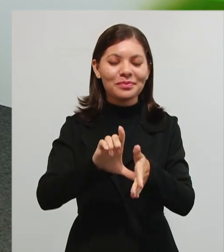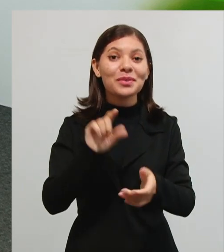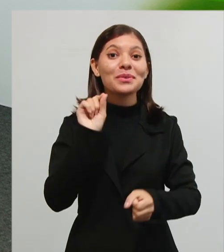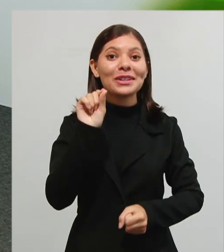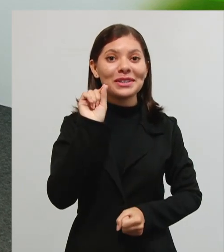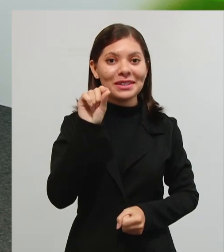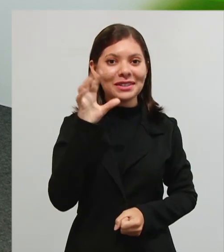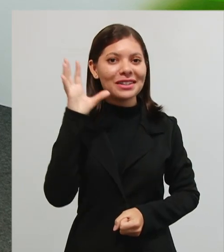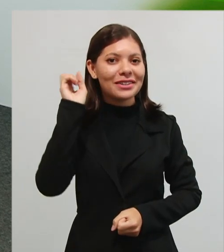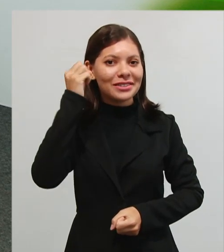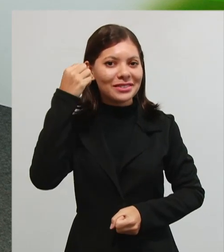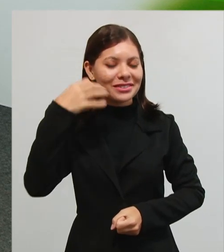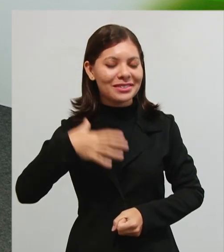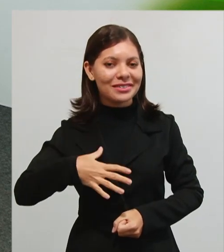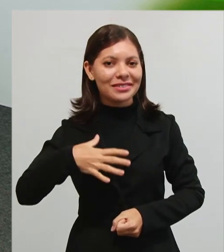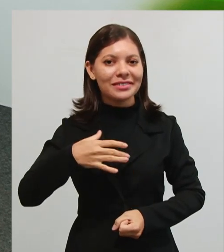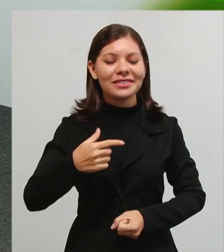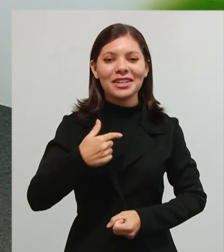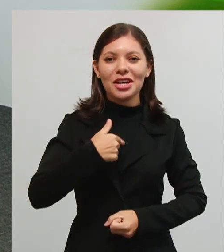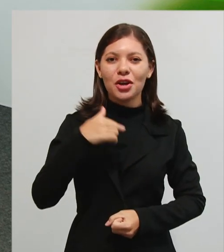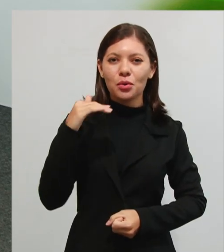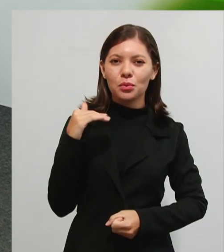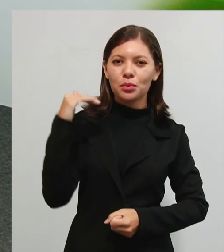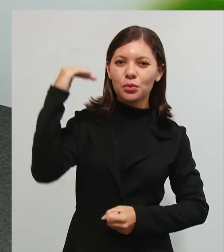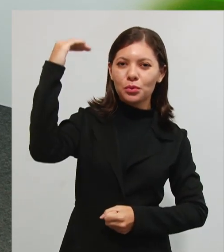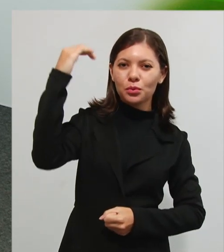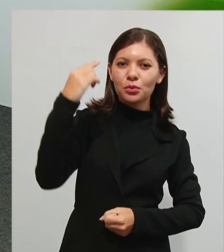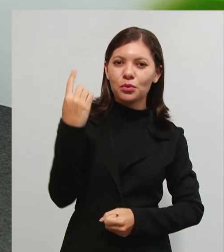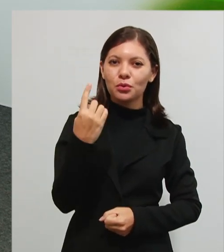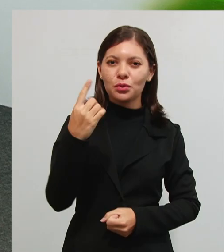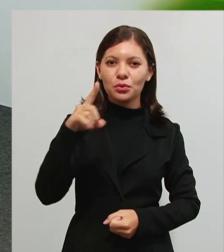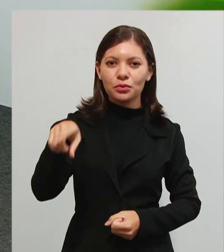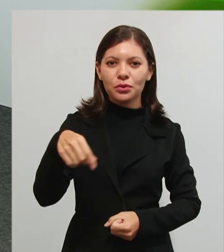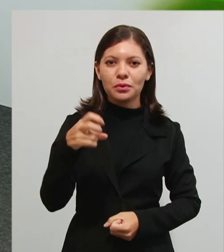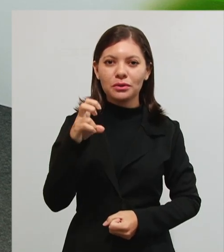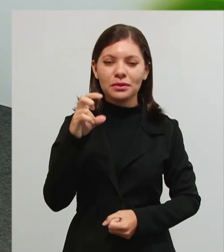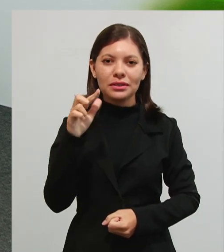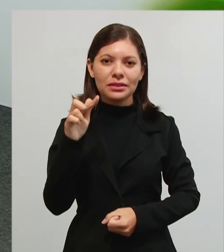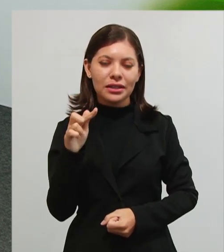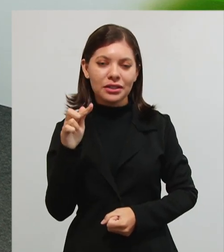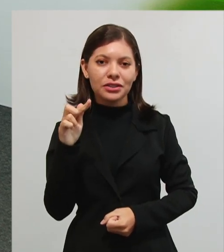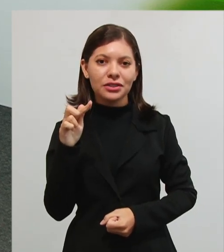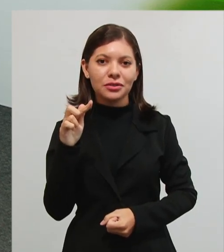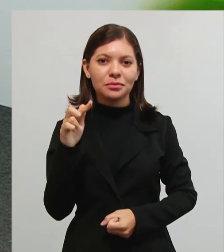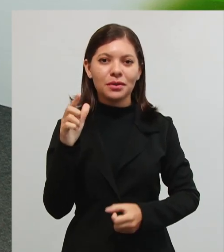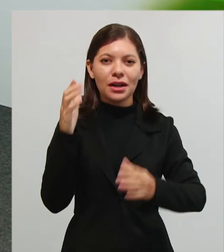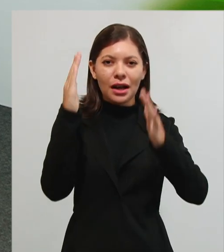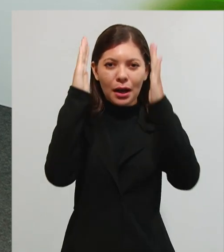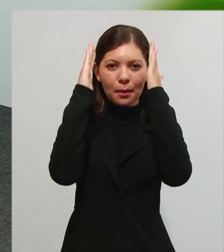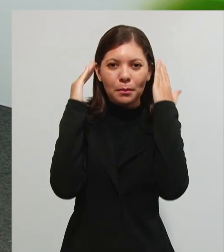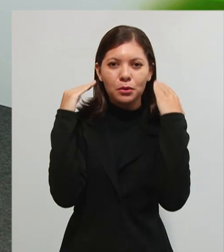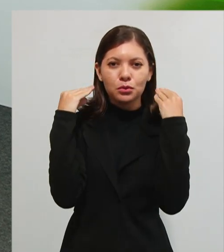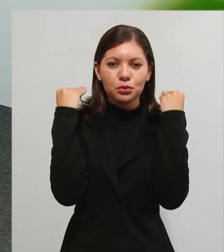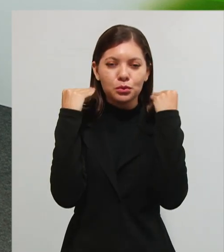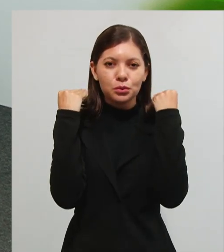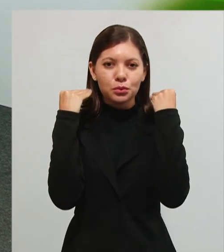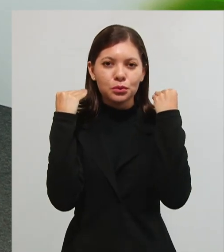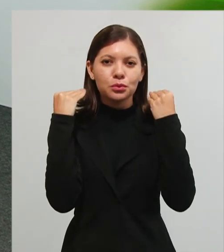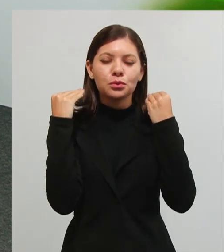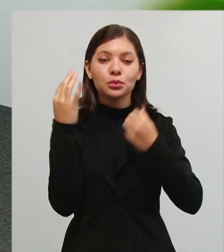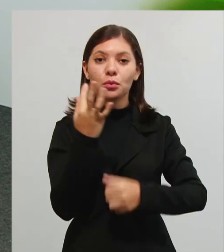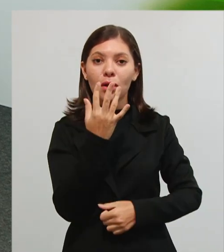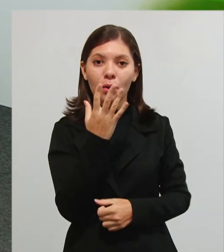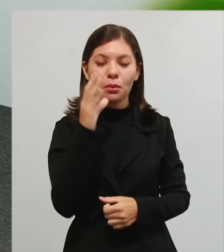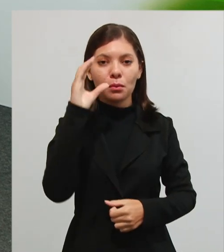a minha audiodescrição. Eu tenho 1,57 de altura, cabelos curtos na cor castanho escuro,